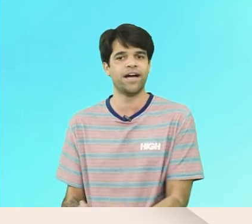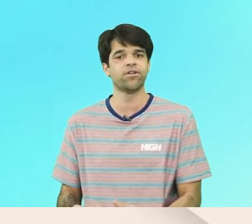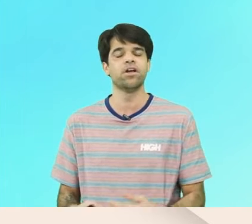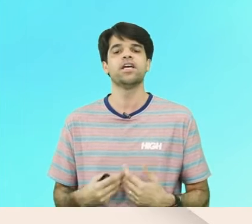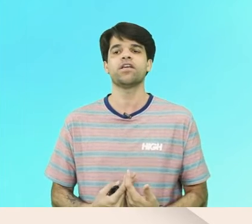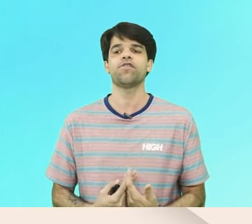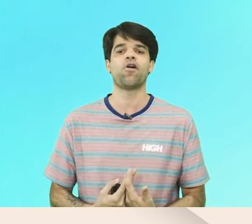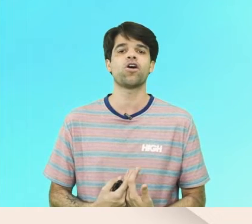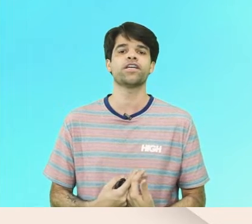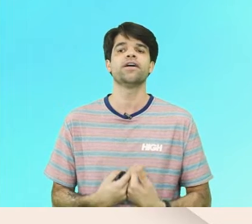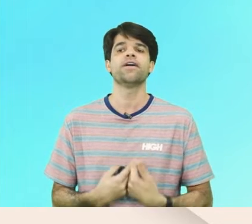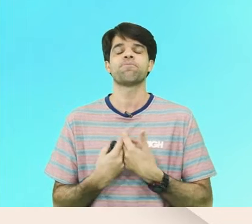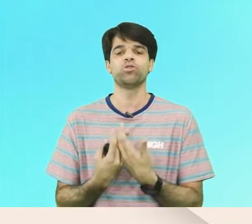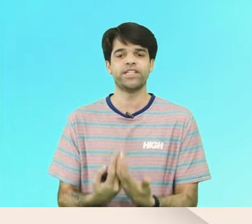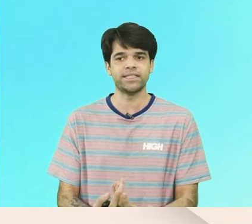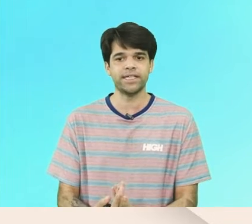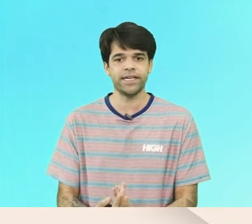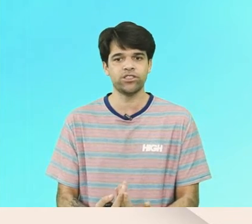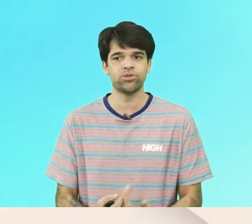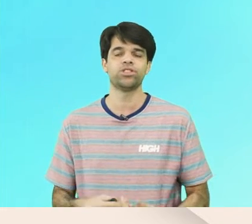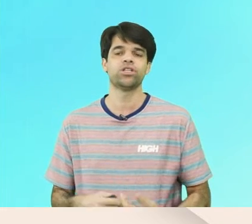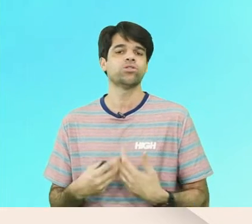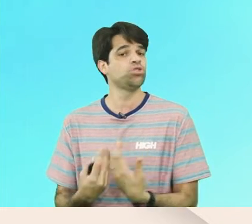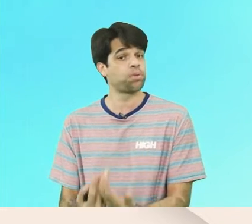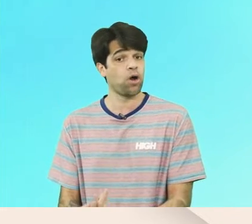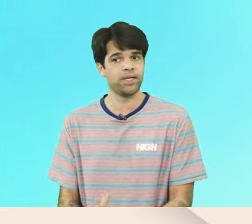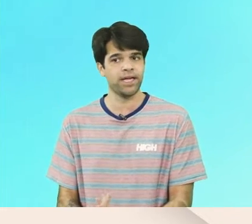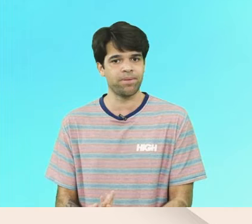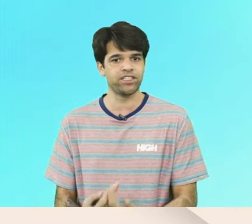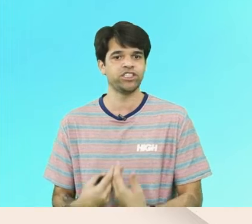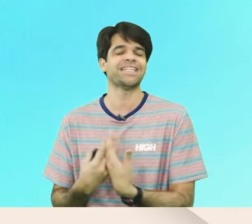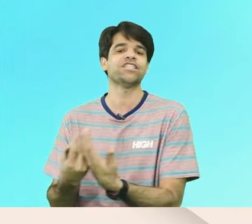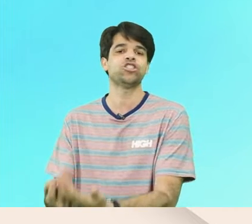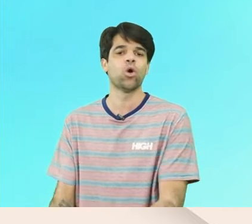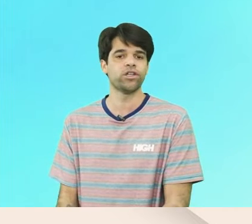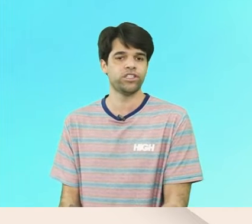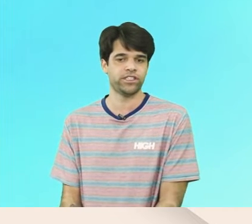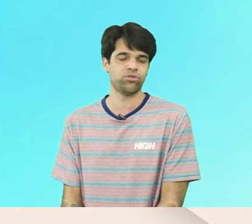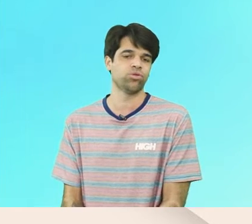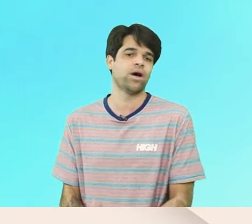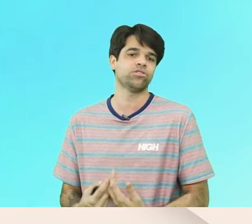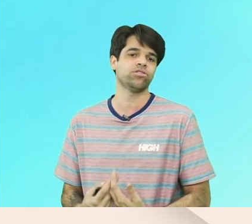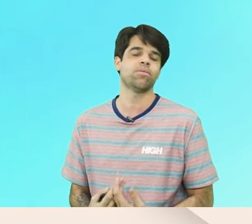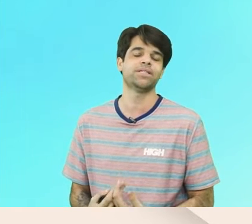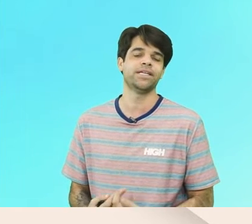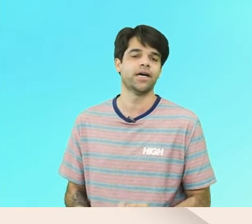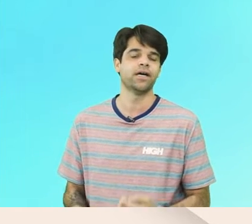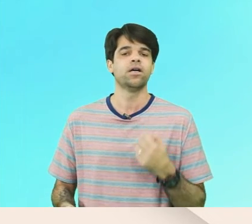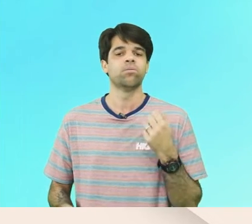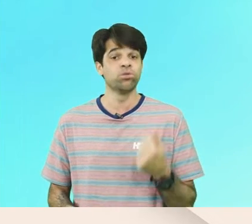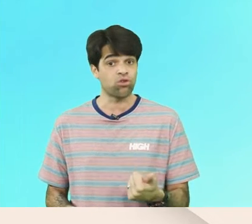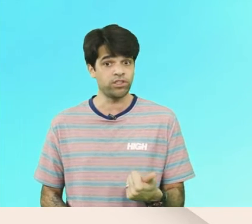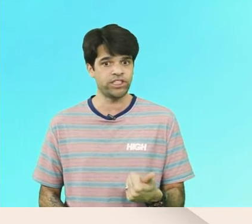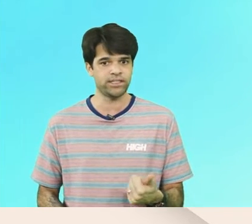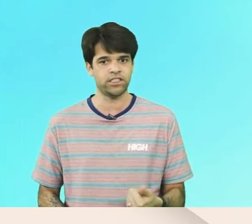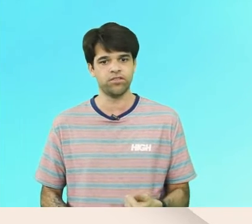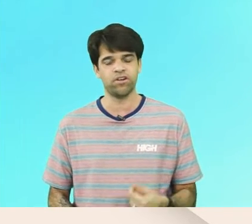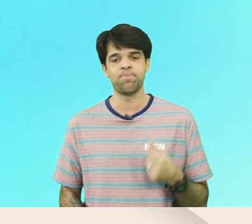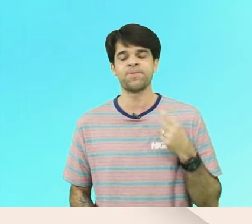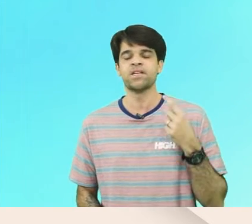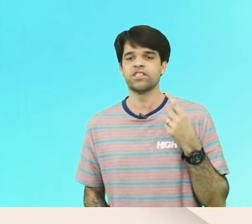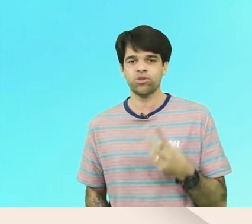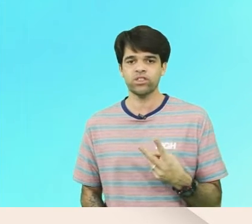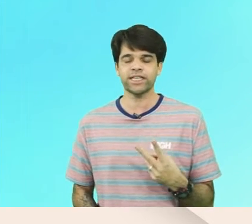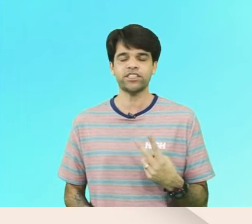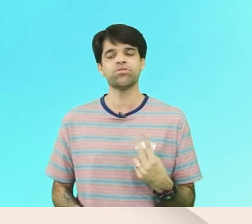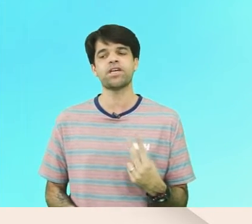nesse usuário, que foque nos desejos, nos problemas, nas dores desse usuário de uma maneira muito